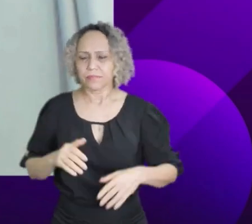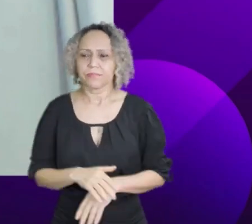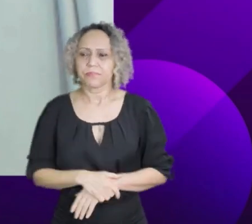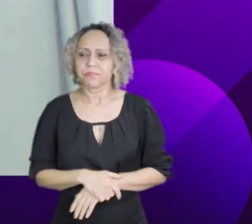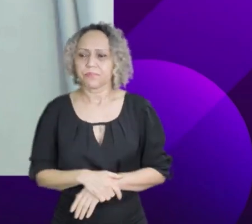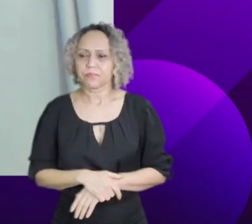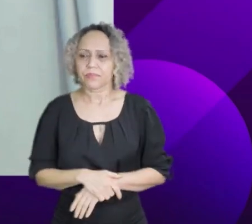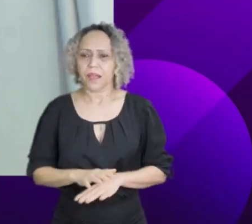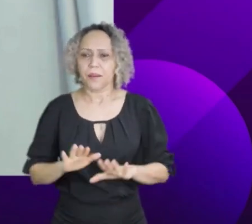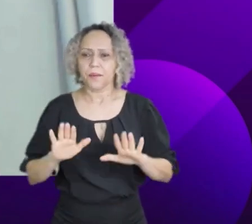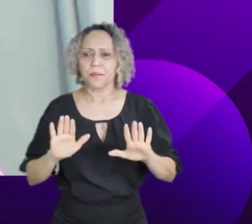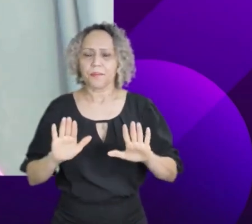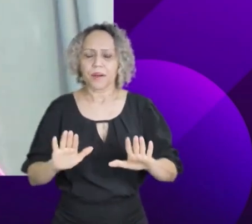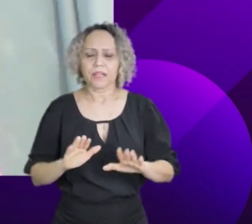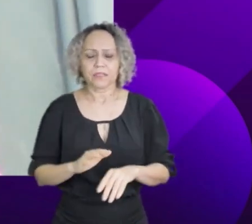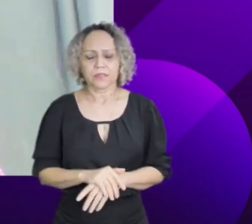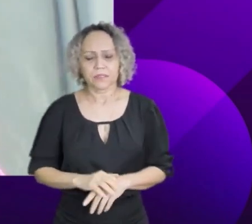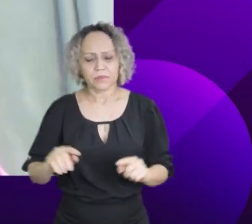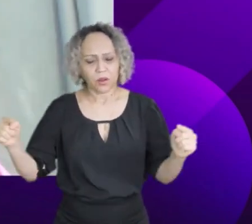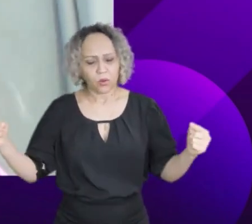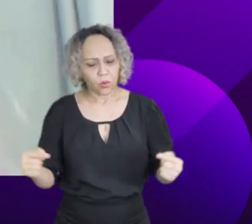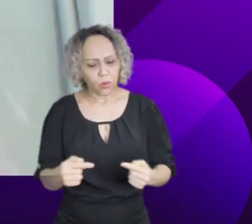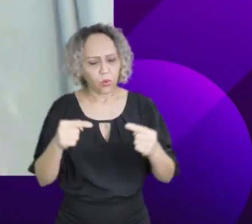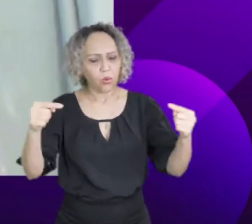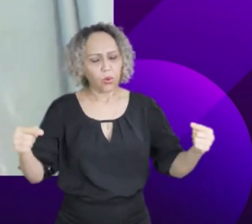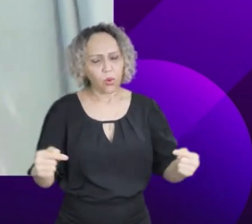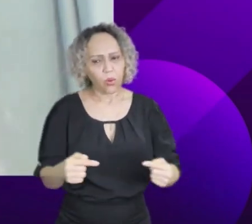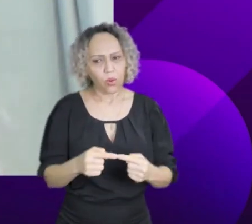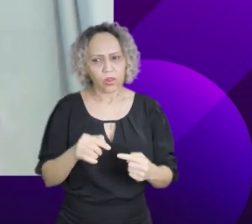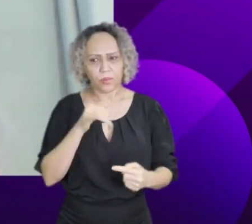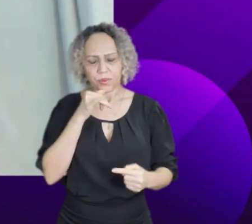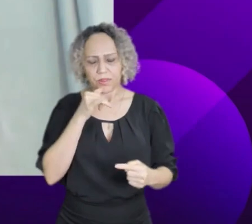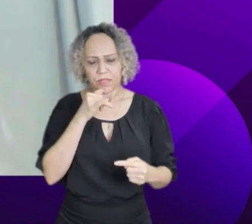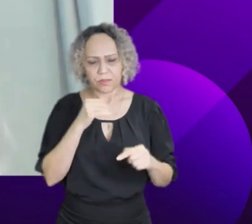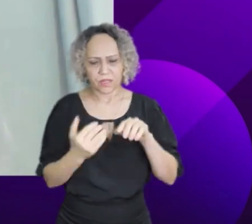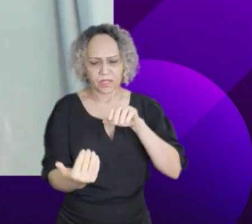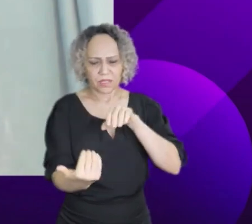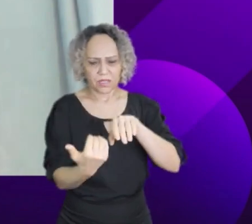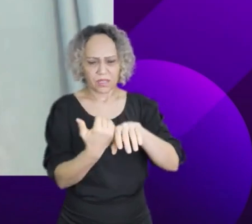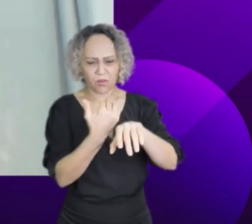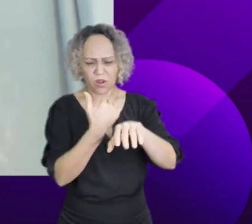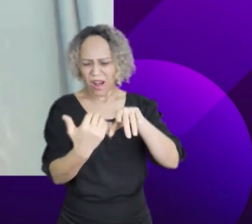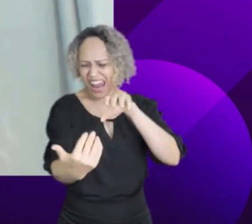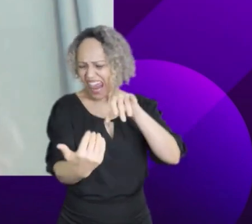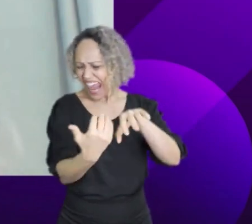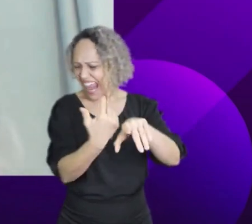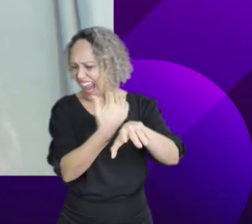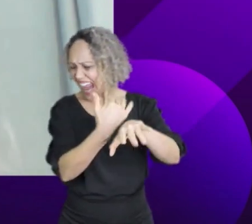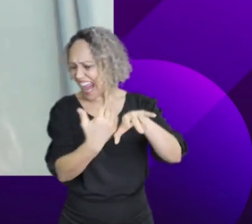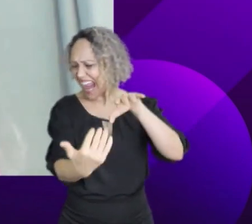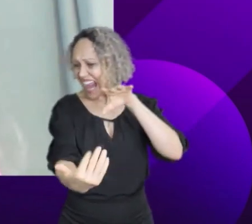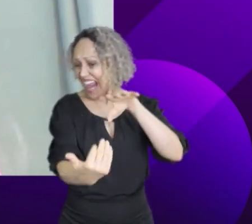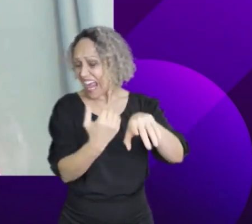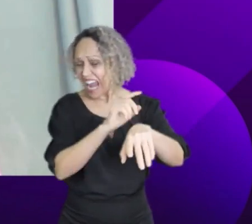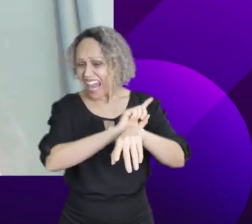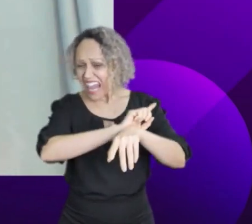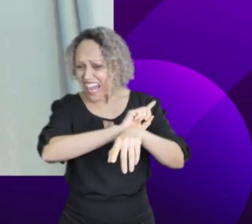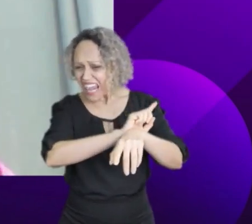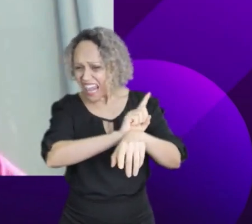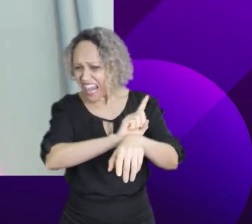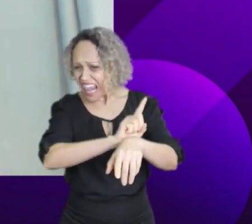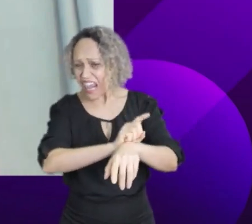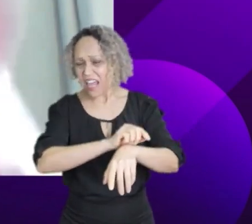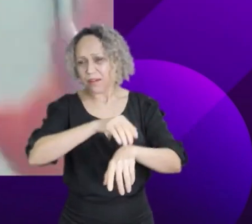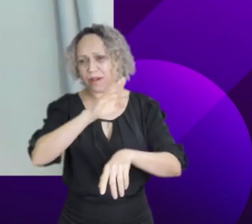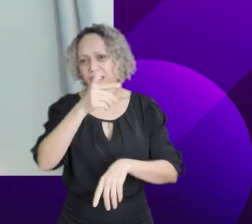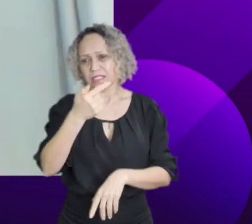Porém, existe essa concordância geral, que se é uma via que tem um tráfego intenso e tem uma velocidade alta, vamos dizer, acima de 70